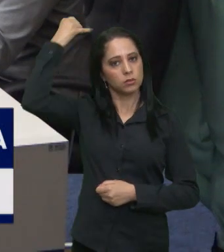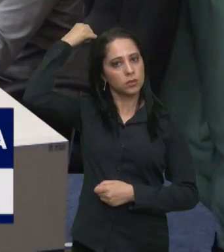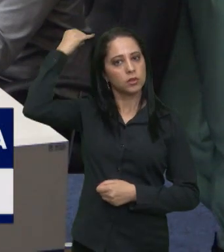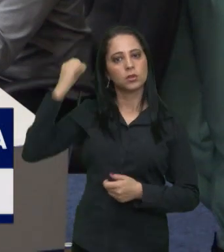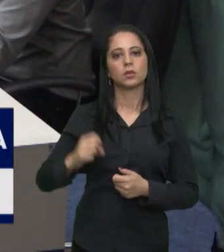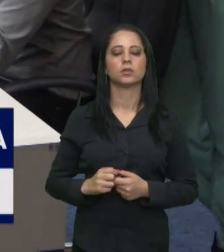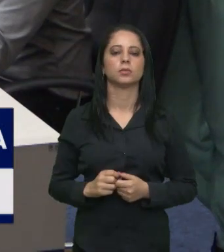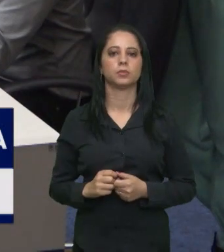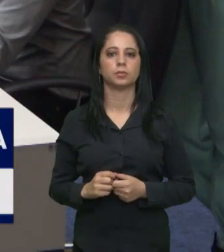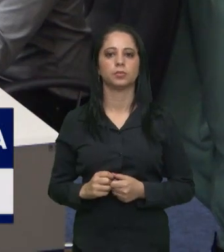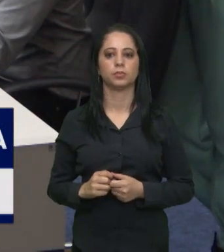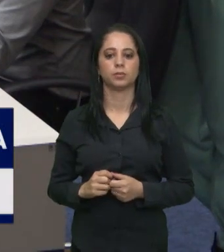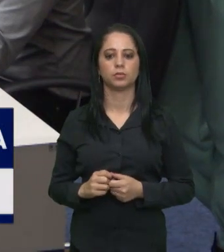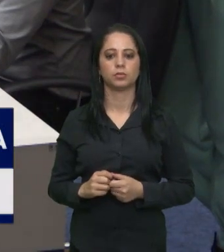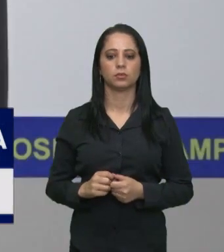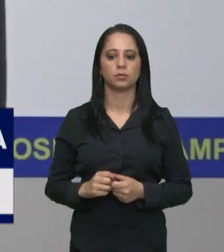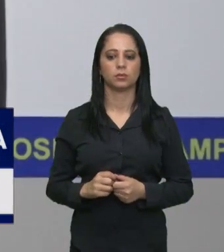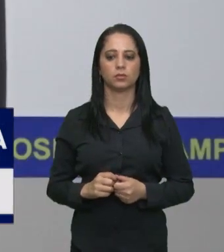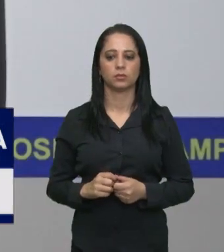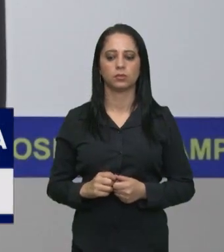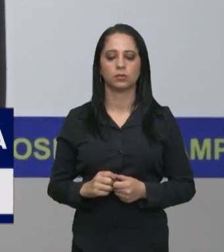Cláudio.